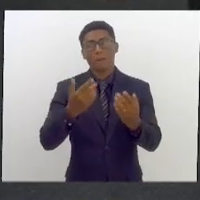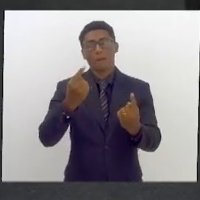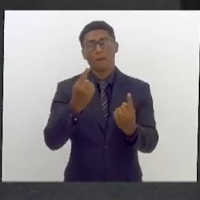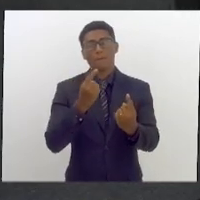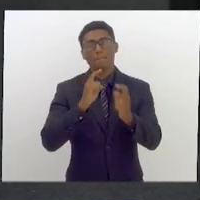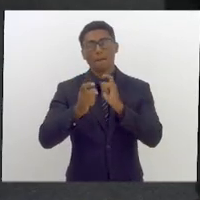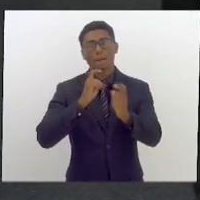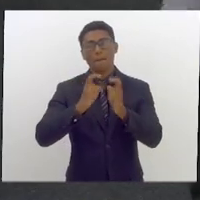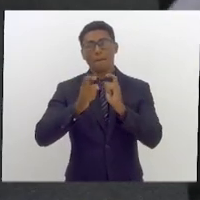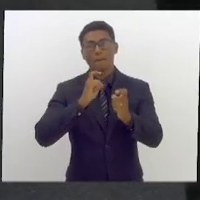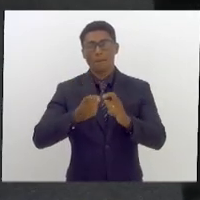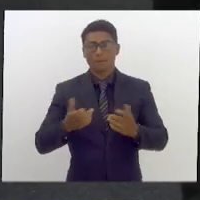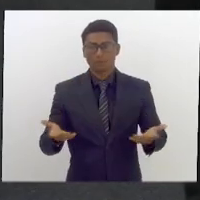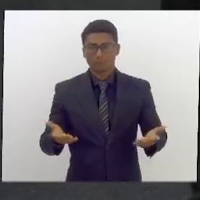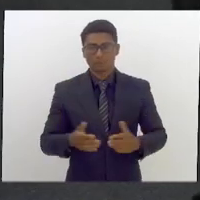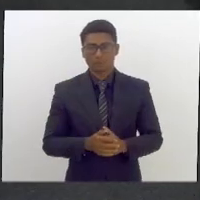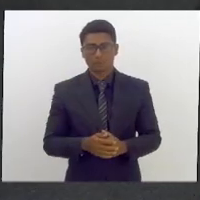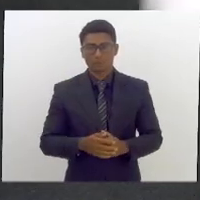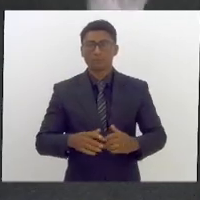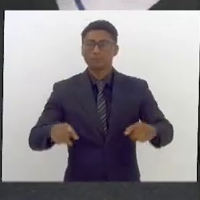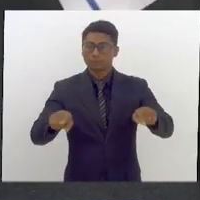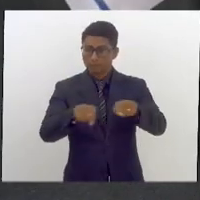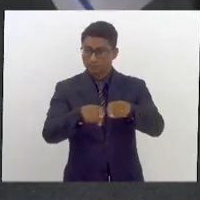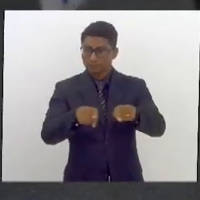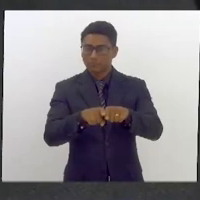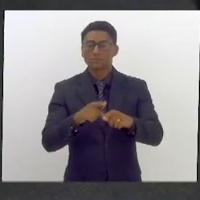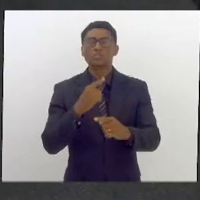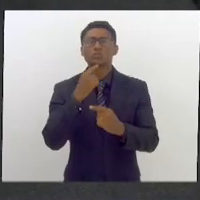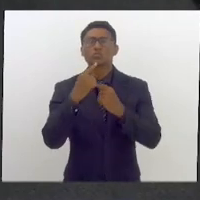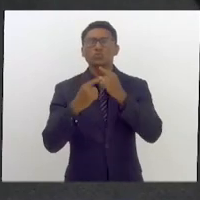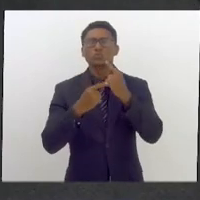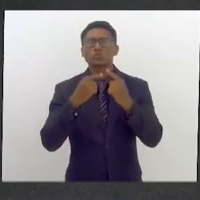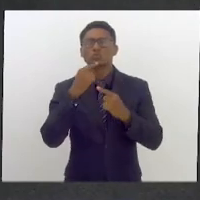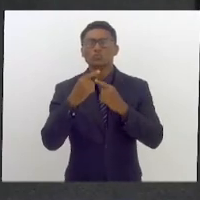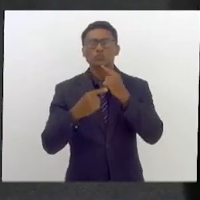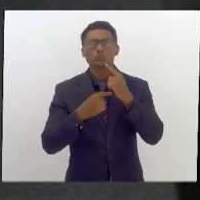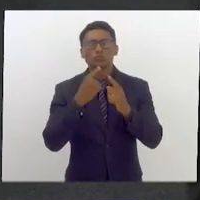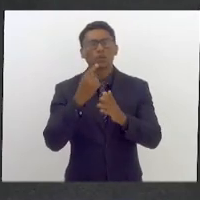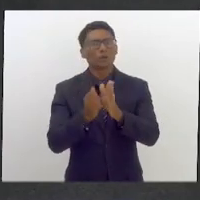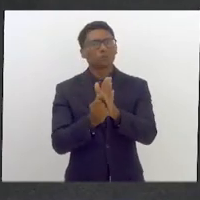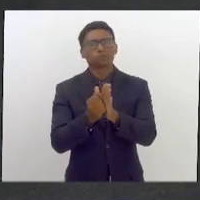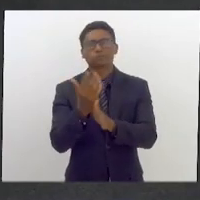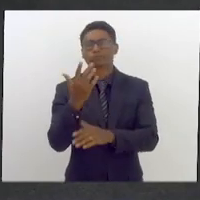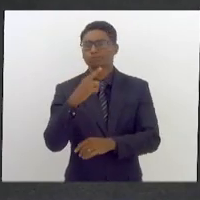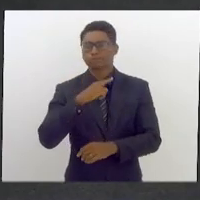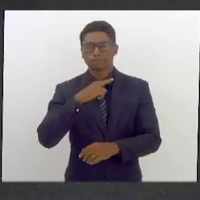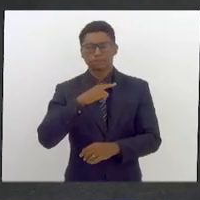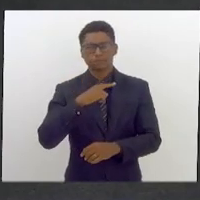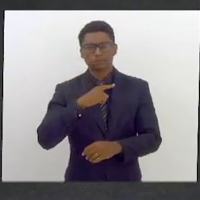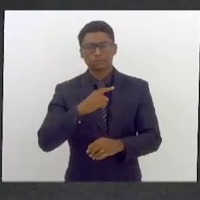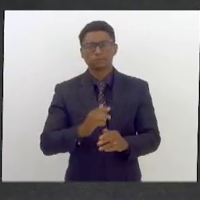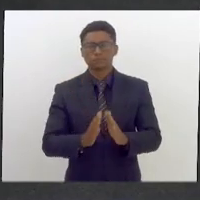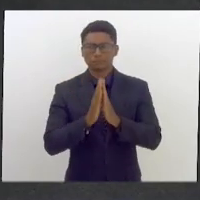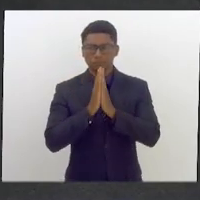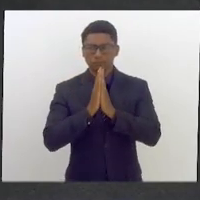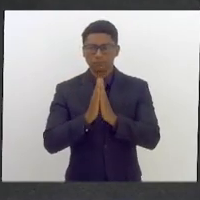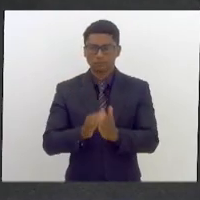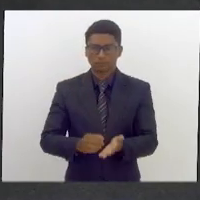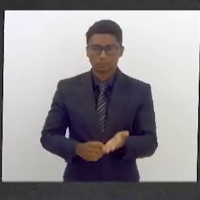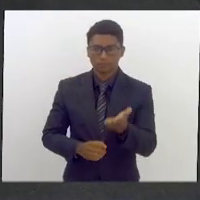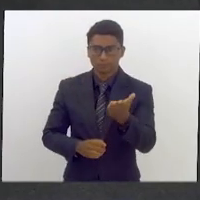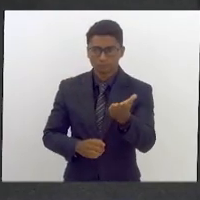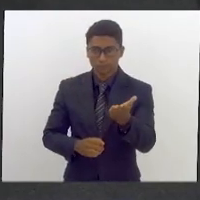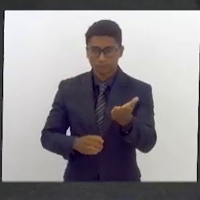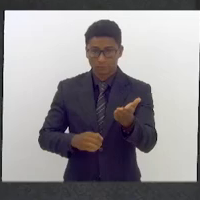queremos, visto termos diversas dúvidas, que Vossa Excelência marque, antes